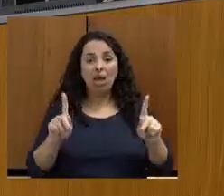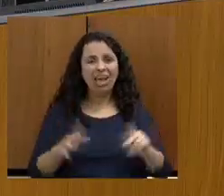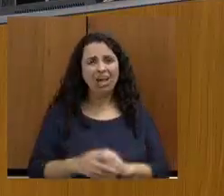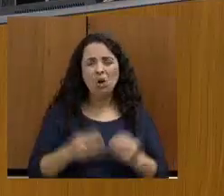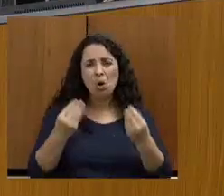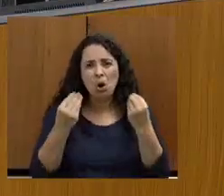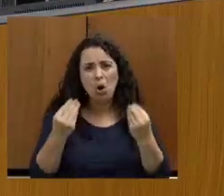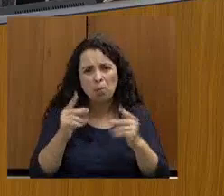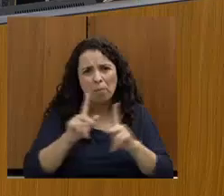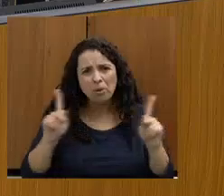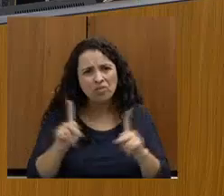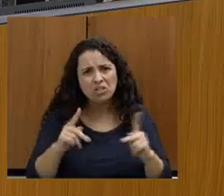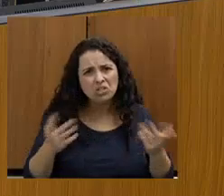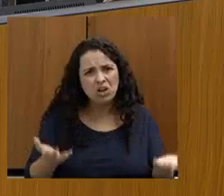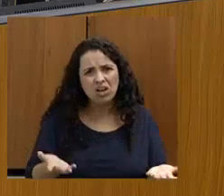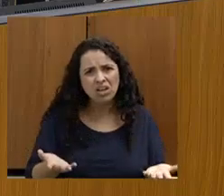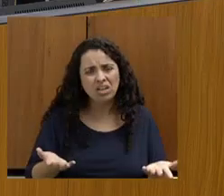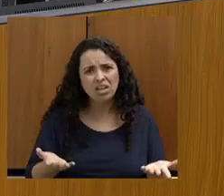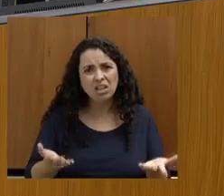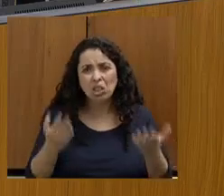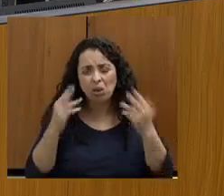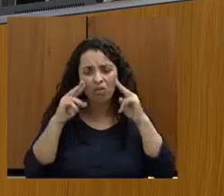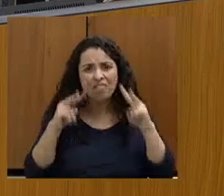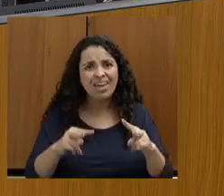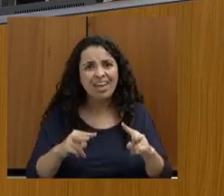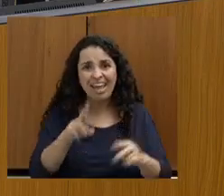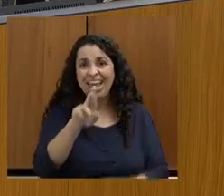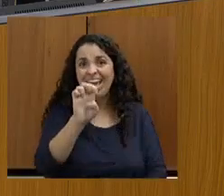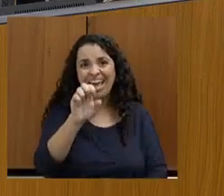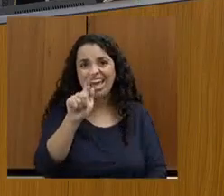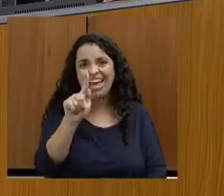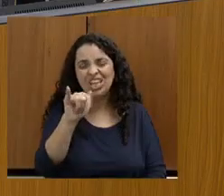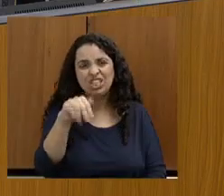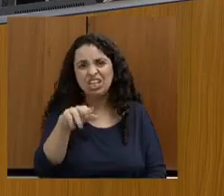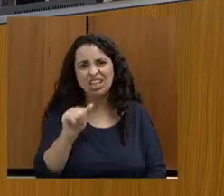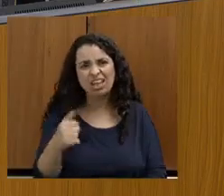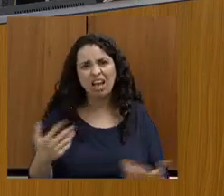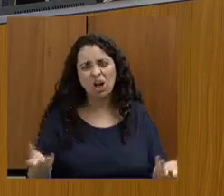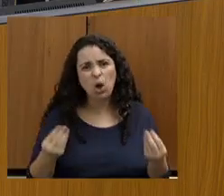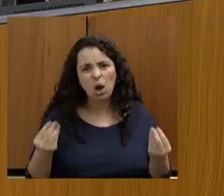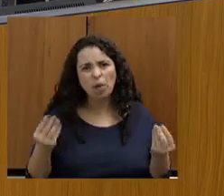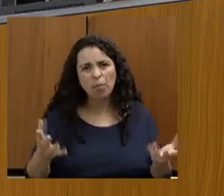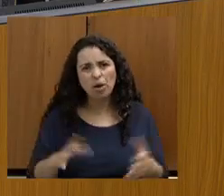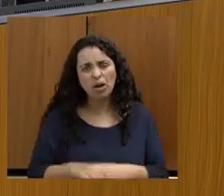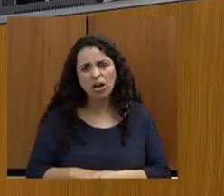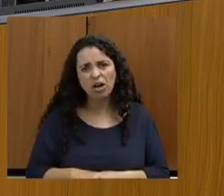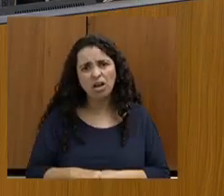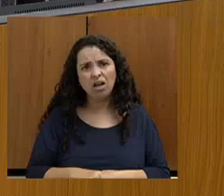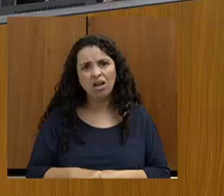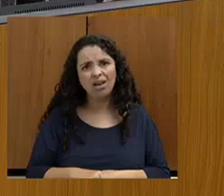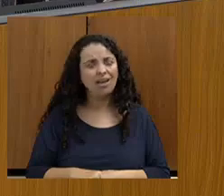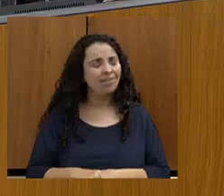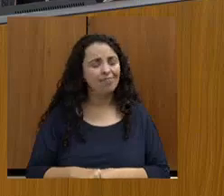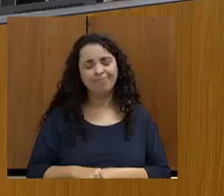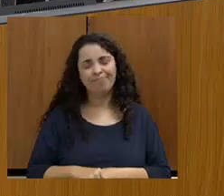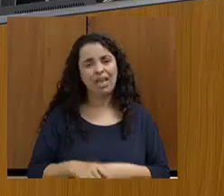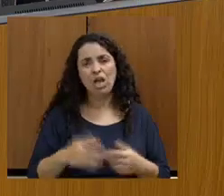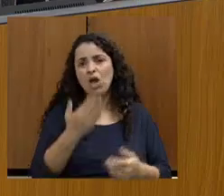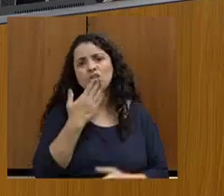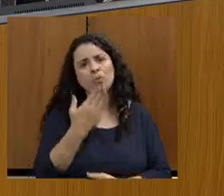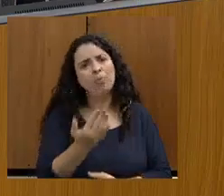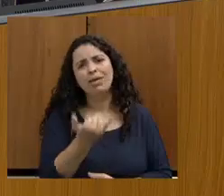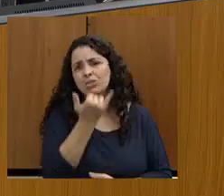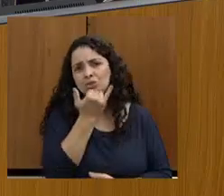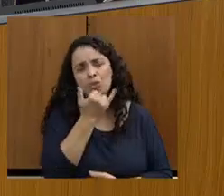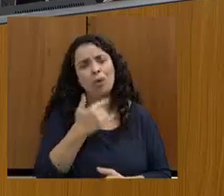que um professor de matemática... Então, são umas coisas tão absurdas que o menino passa e vai se isolando. Então, eu te peço desculpas, eu tentei